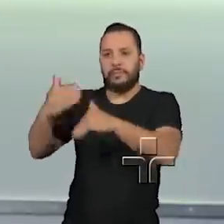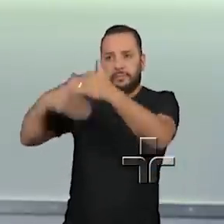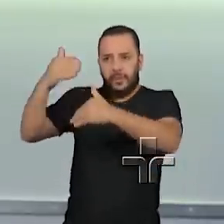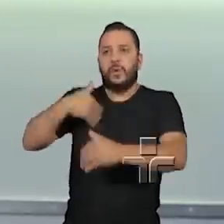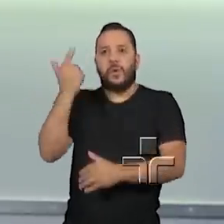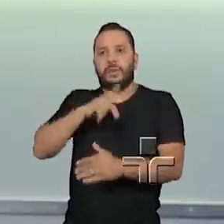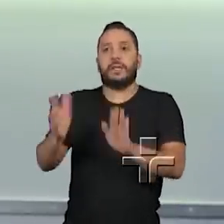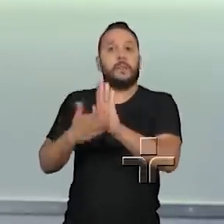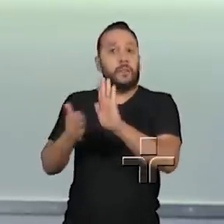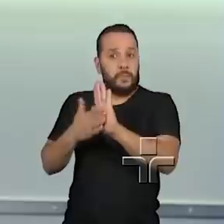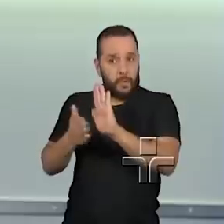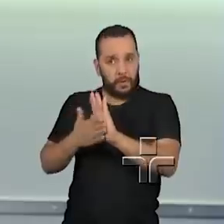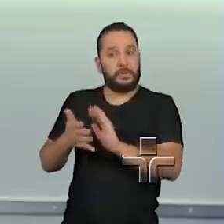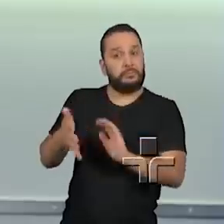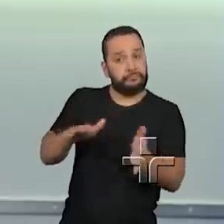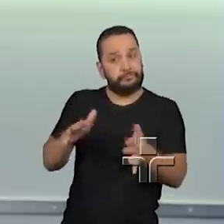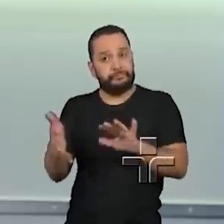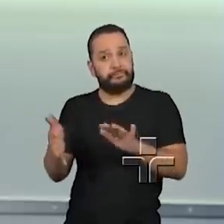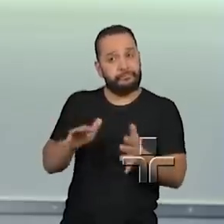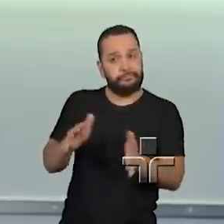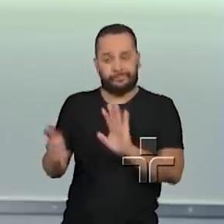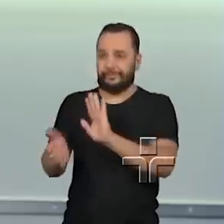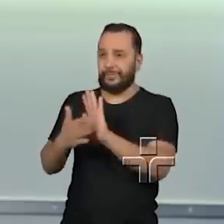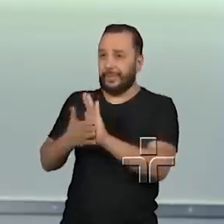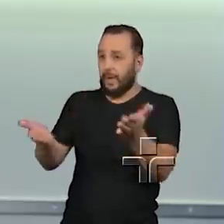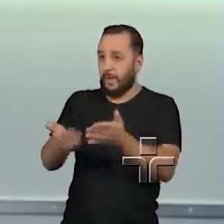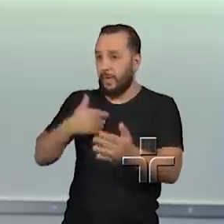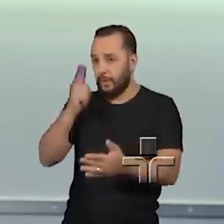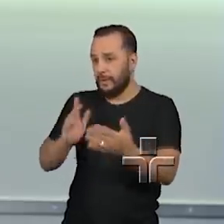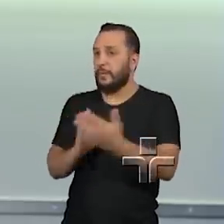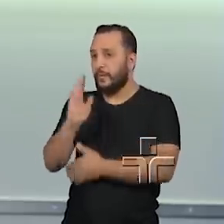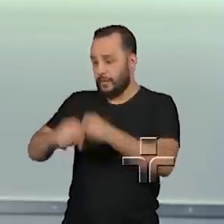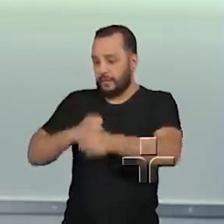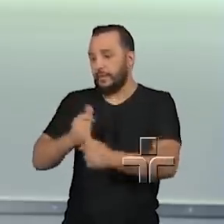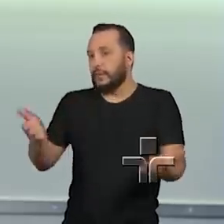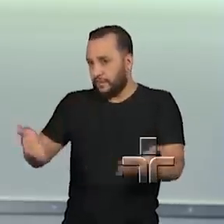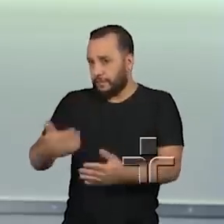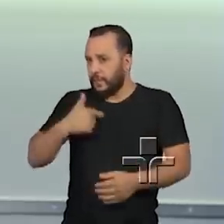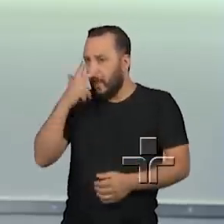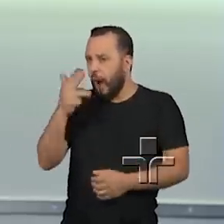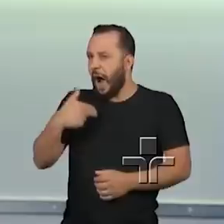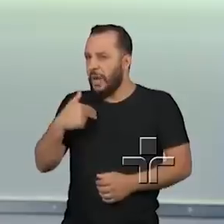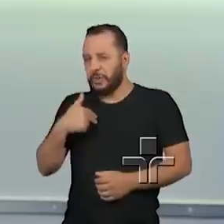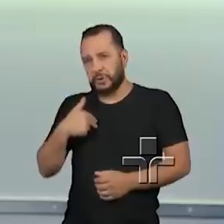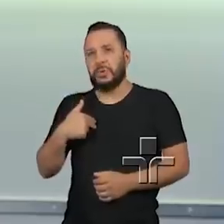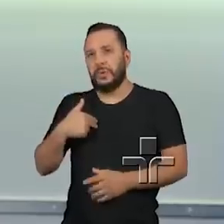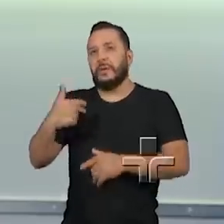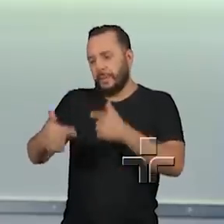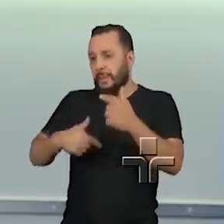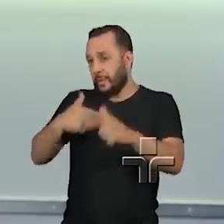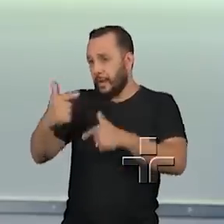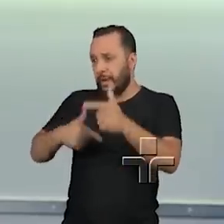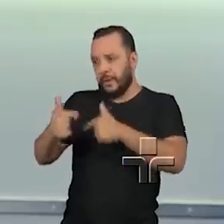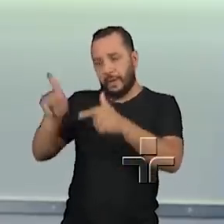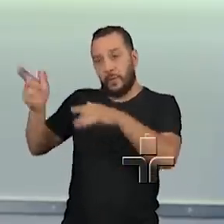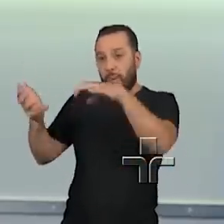numa proposta razoável para que a gente consiga aprovar ainda neste ano. Não acho que vai ter tanto desaceleração do trabalho do Congresso,